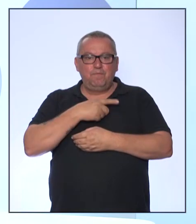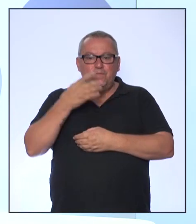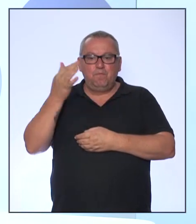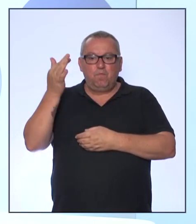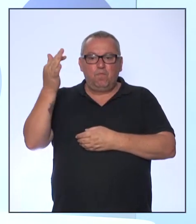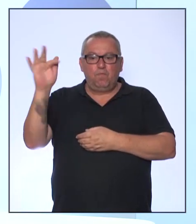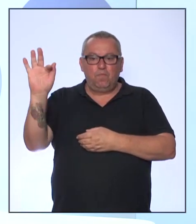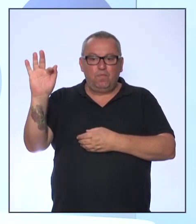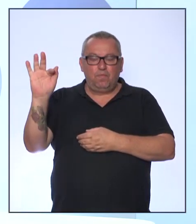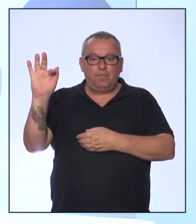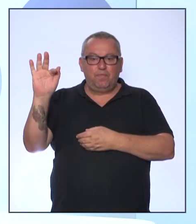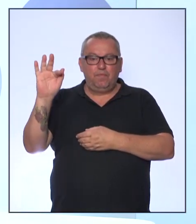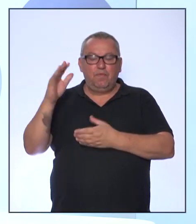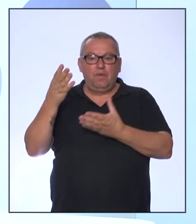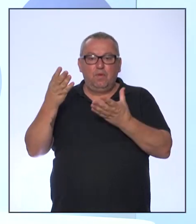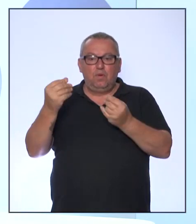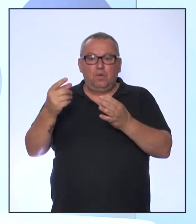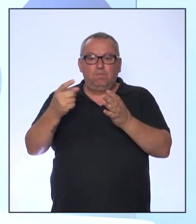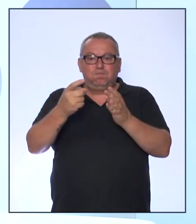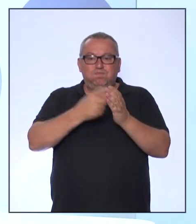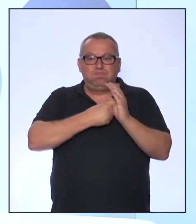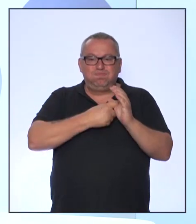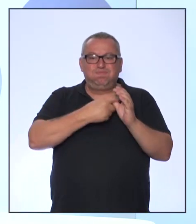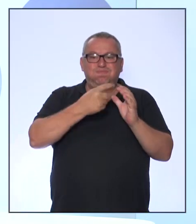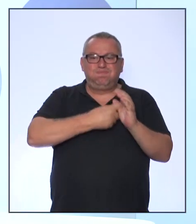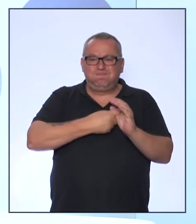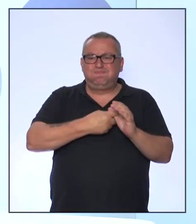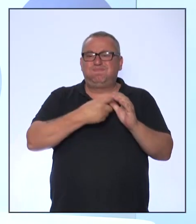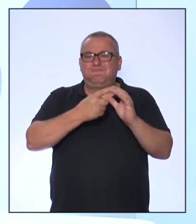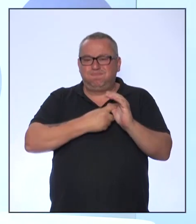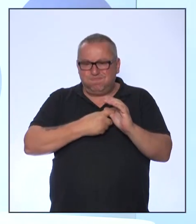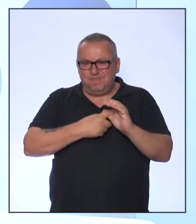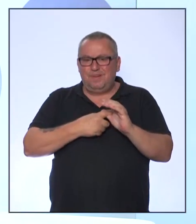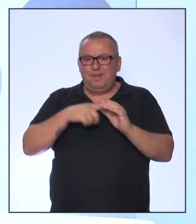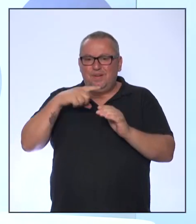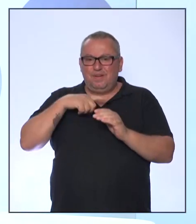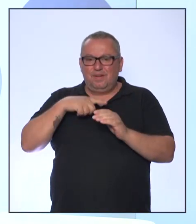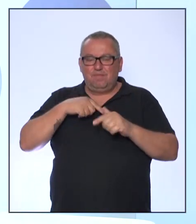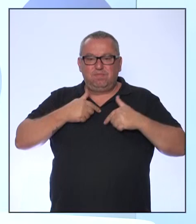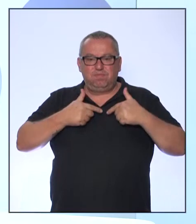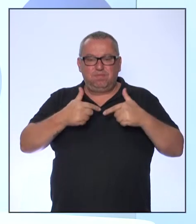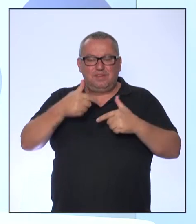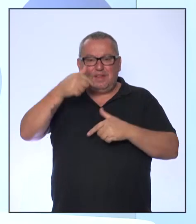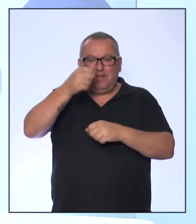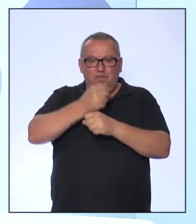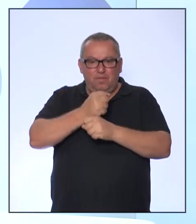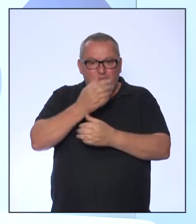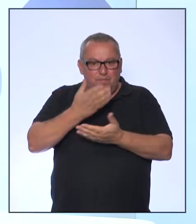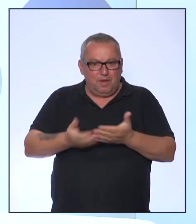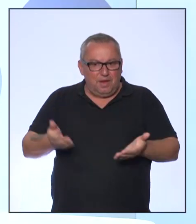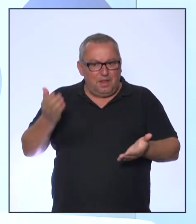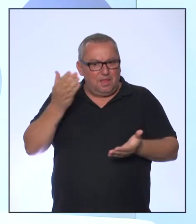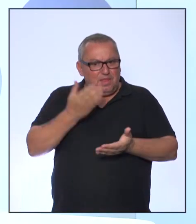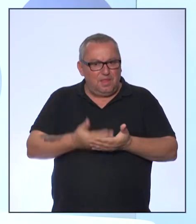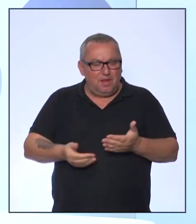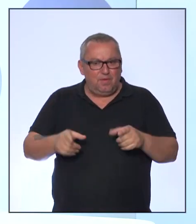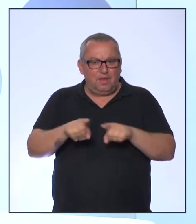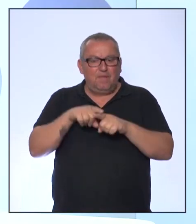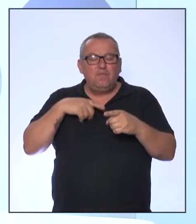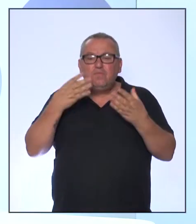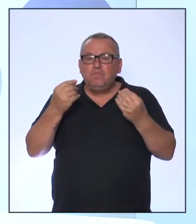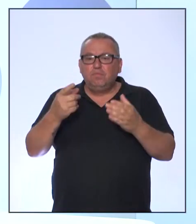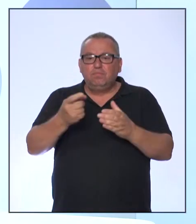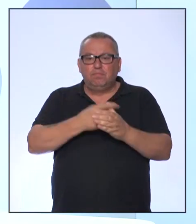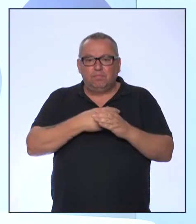França endividada, porque saíram aí da Guerra dos 7 Anos, eles perderam, eles estão extremamente endividados,